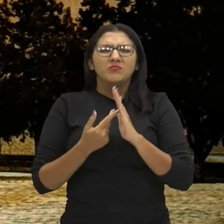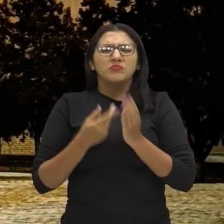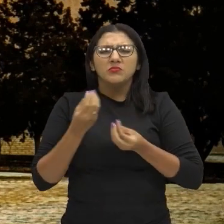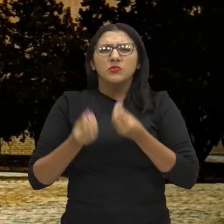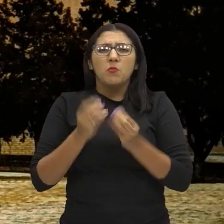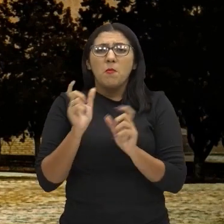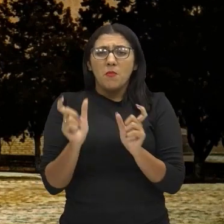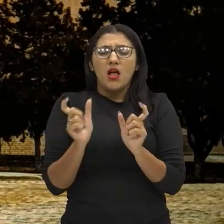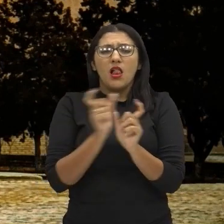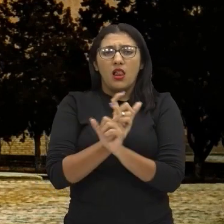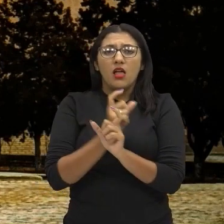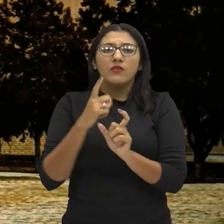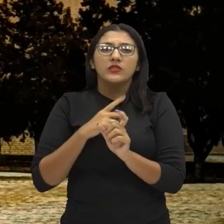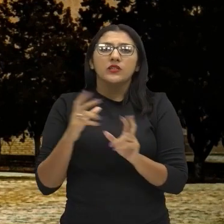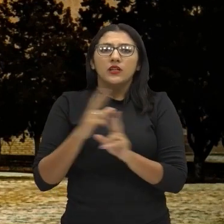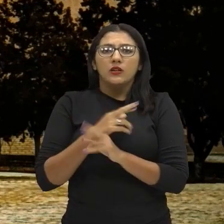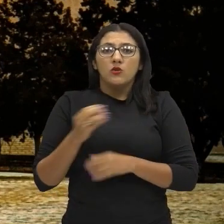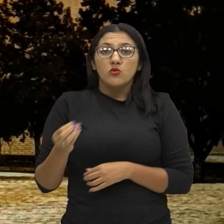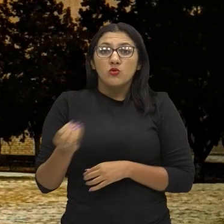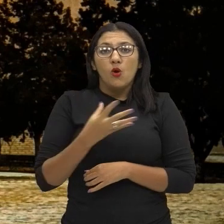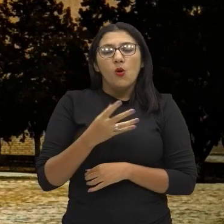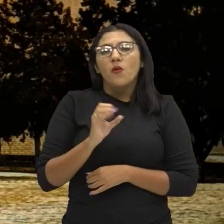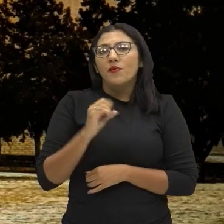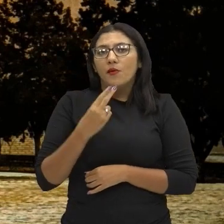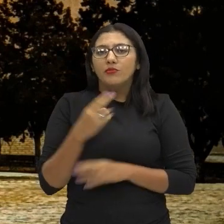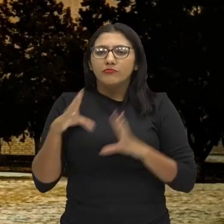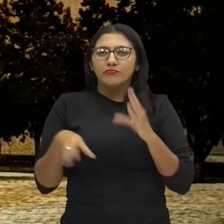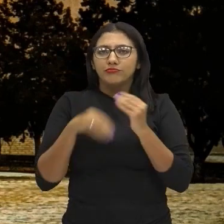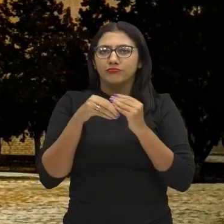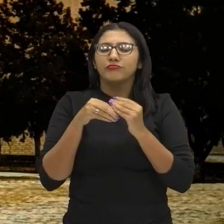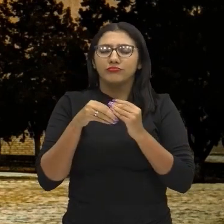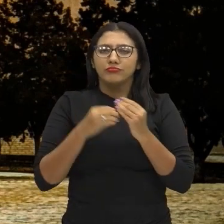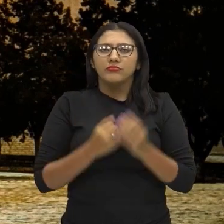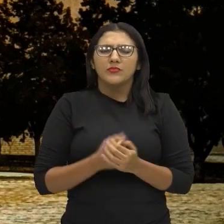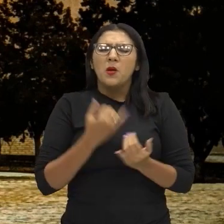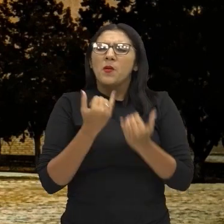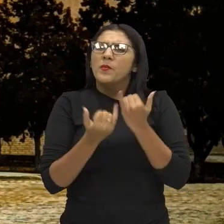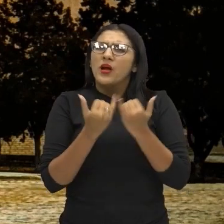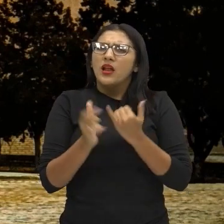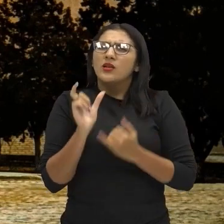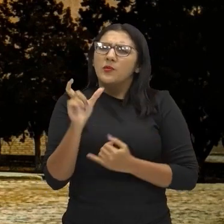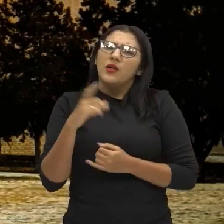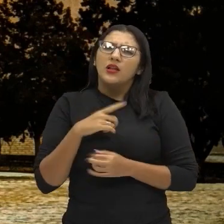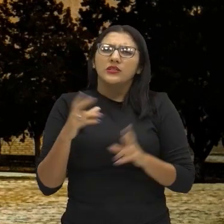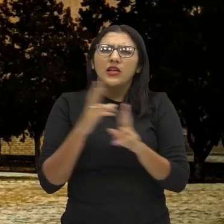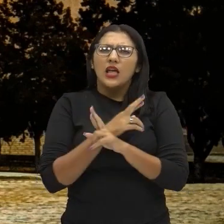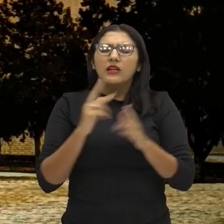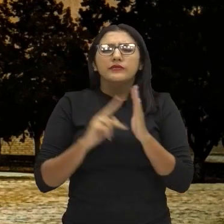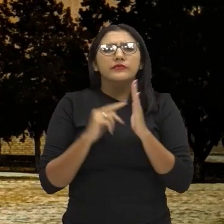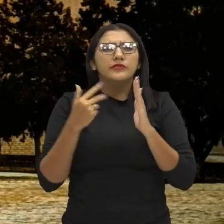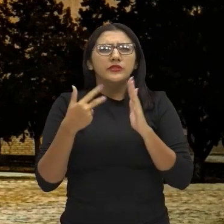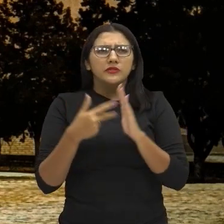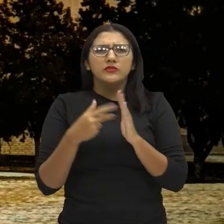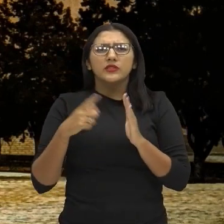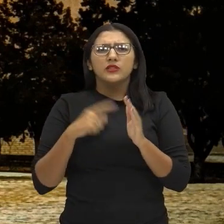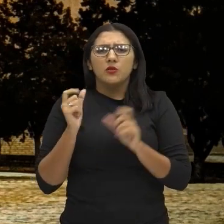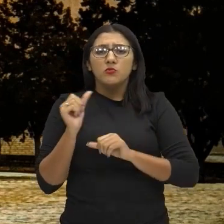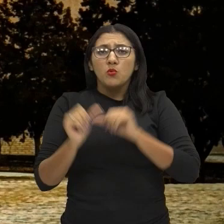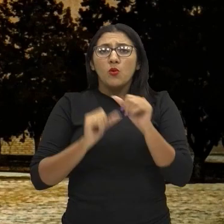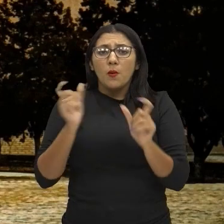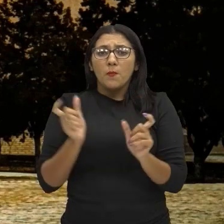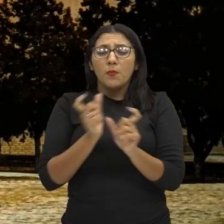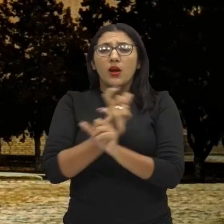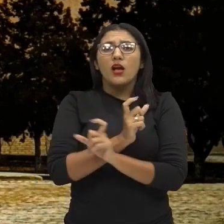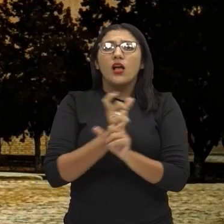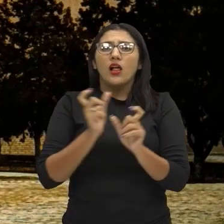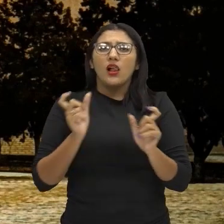Al-Jabar signifique restauração ou completação, e parece que o termo foi empregado no sentido de transposição dos termos de